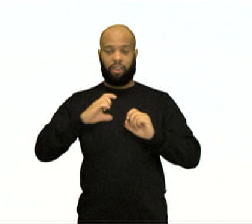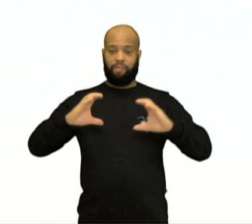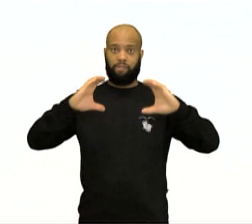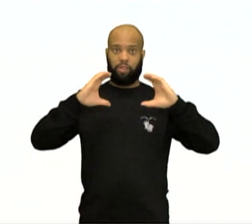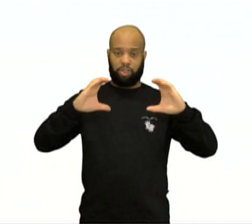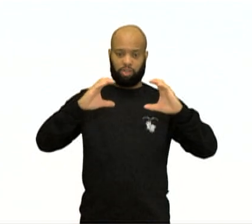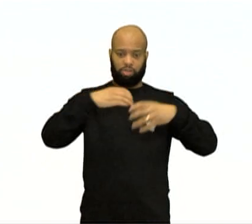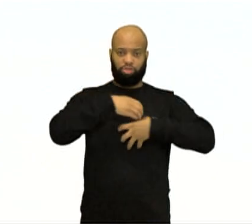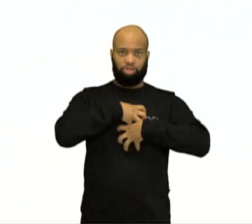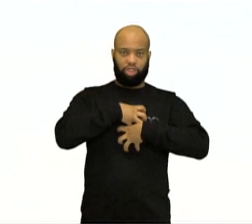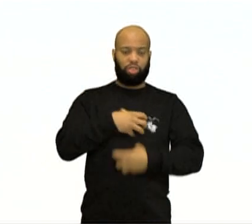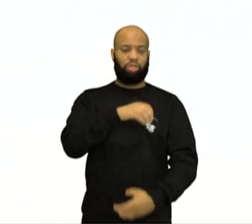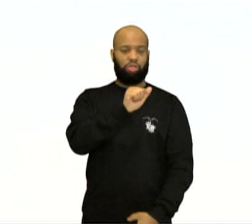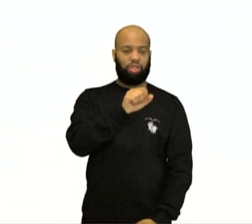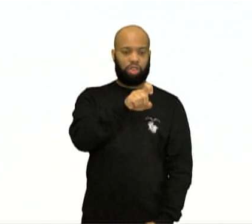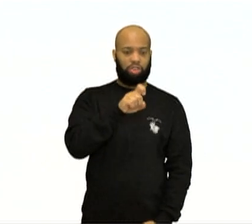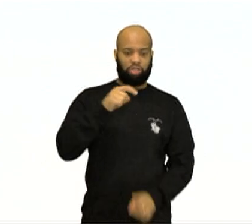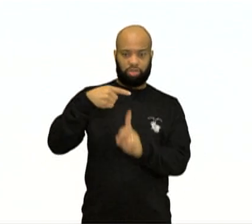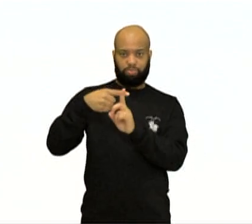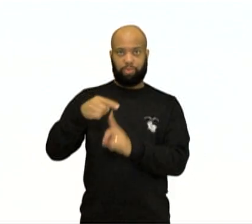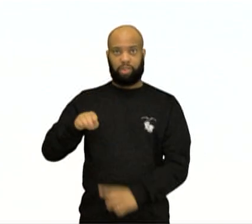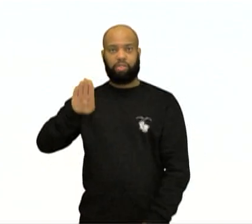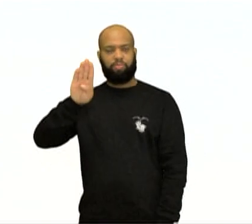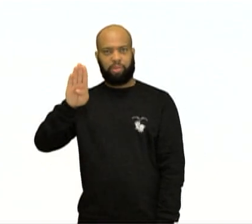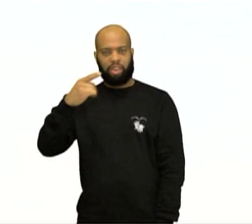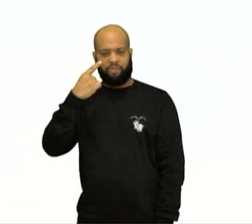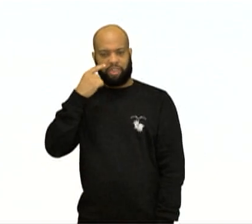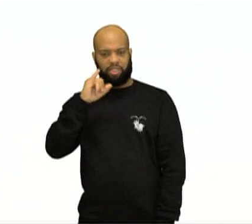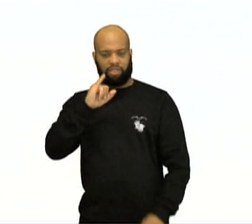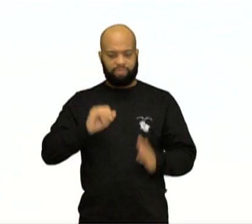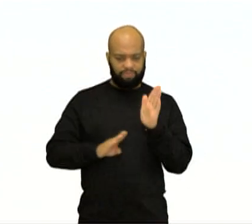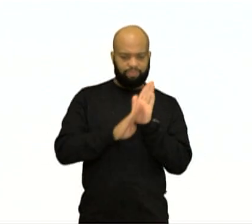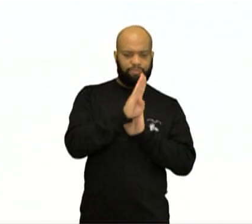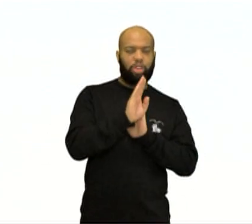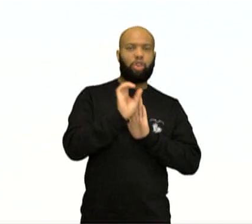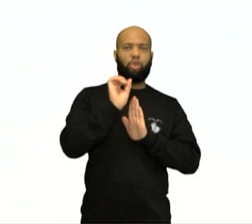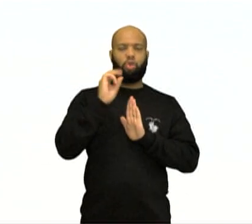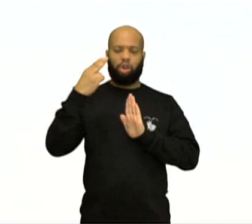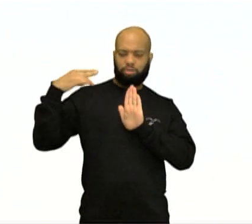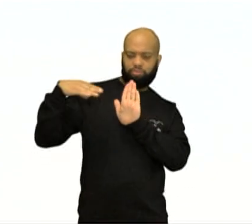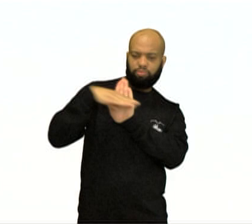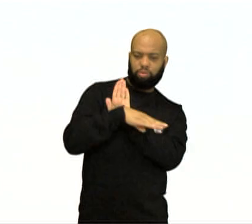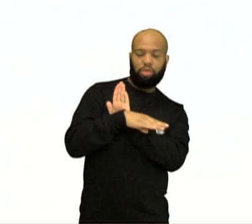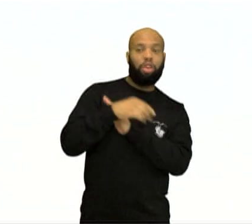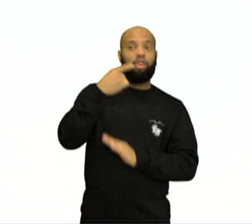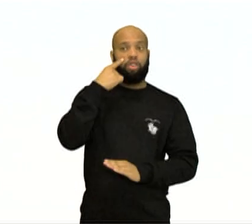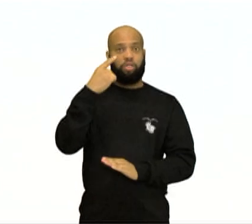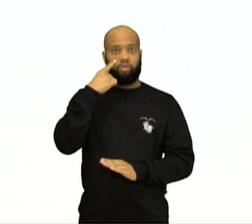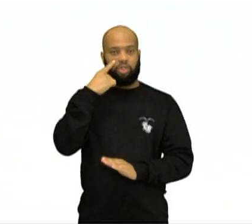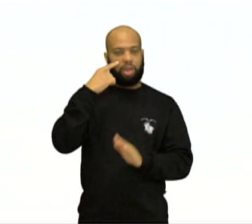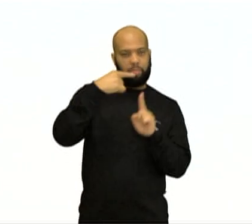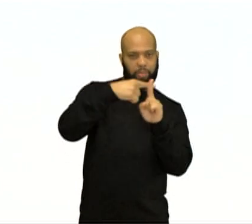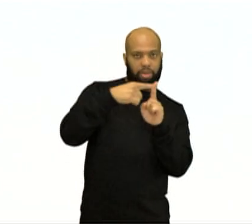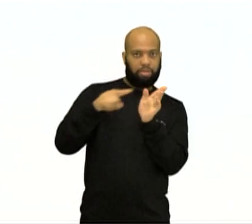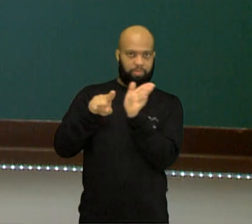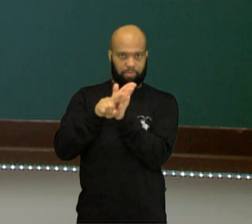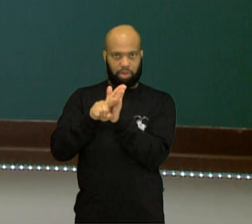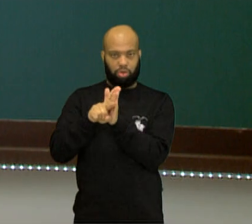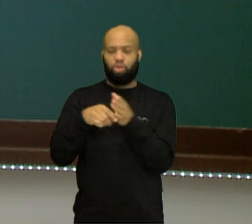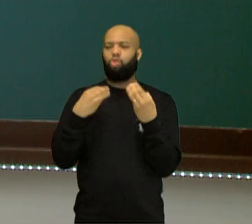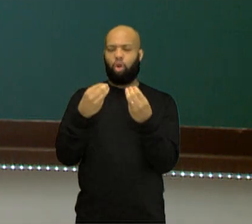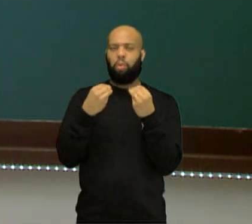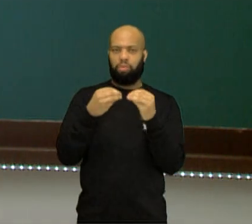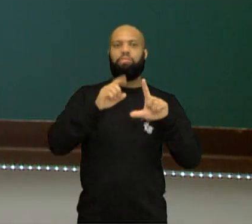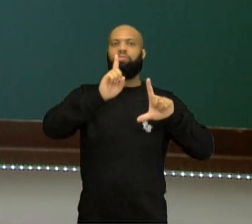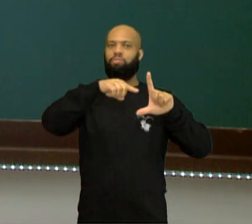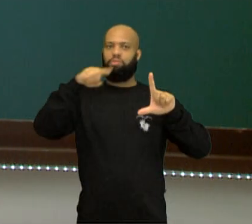função afim por meio de seu sinal ou representação gráfica. Vamos lá? Bora lá com a professora?